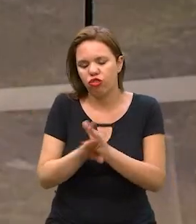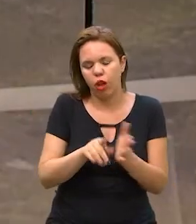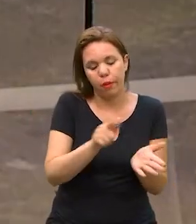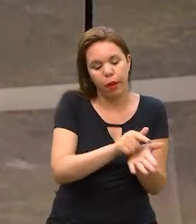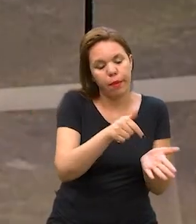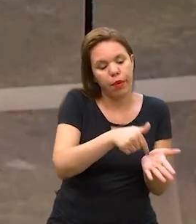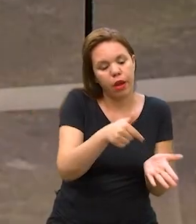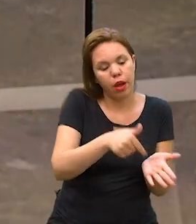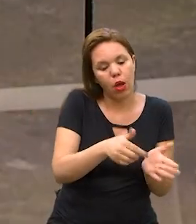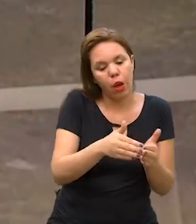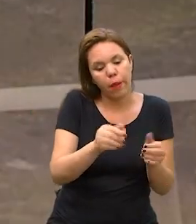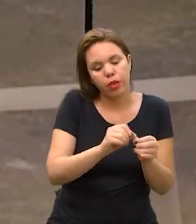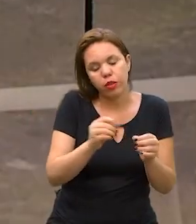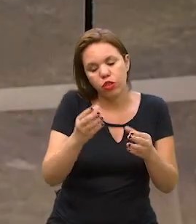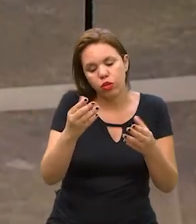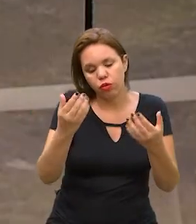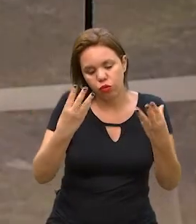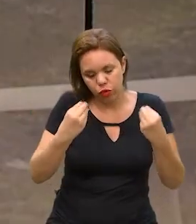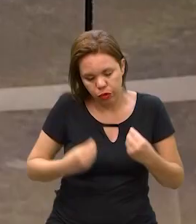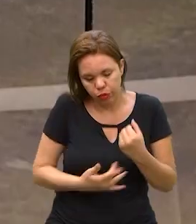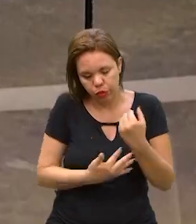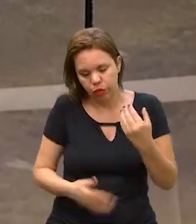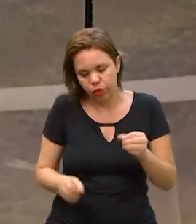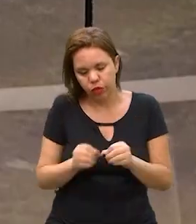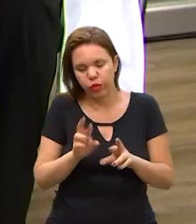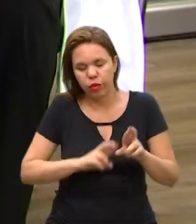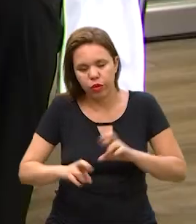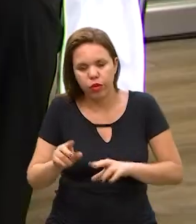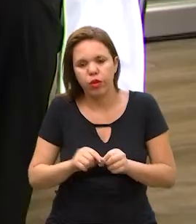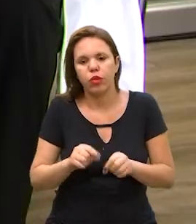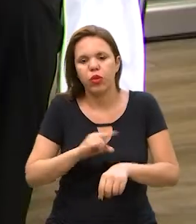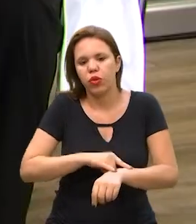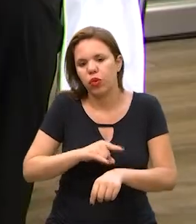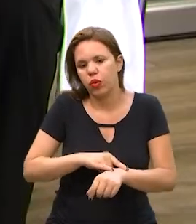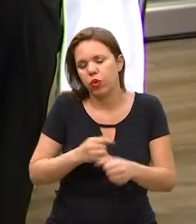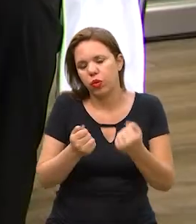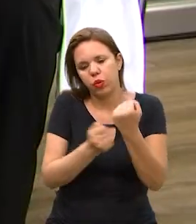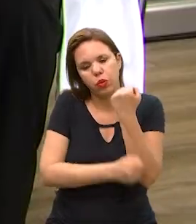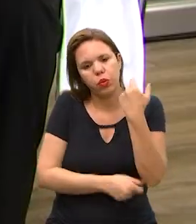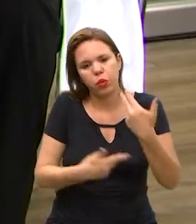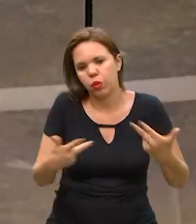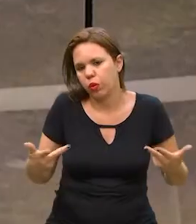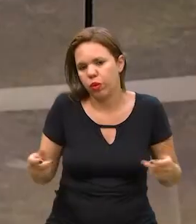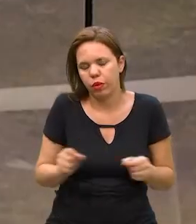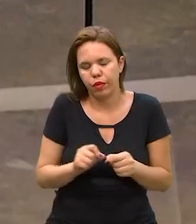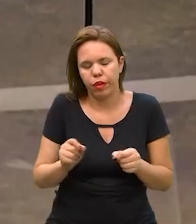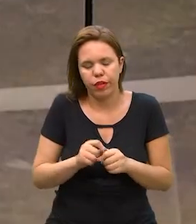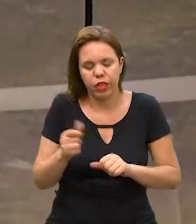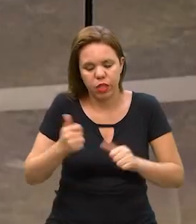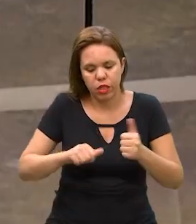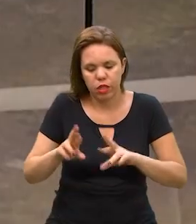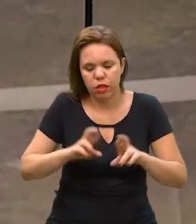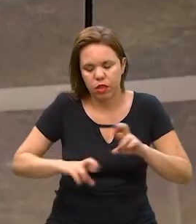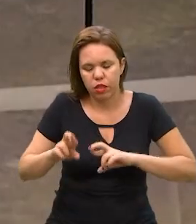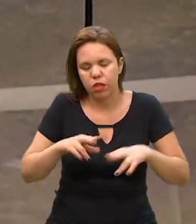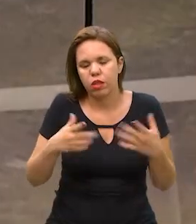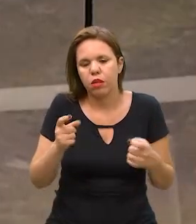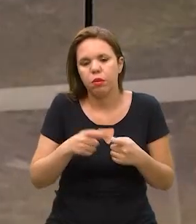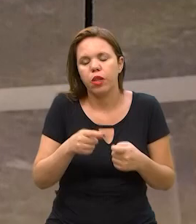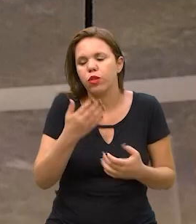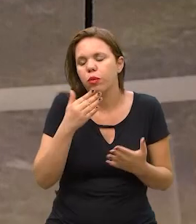exame, ou seja, o sangue é coletado, ou a urina, fezes, aquilo que foi determinado pelo